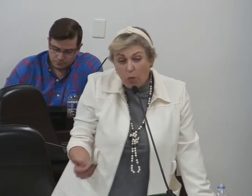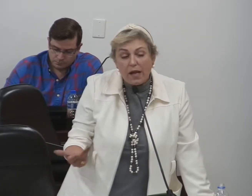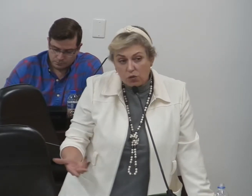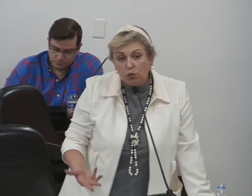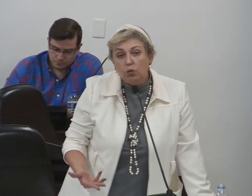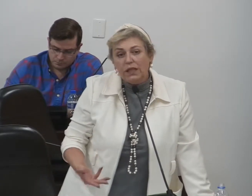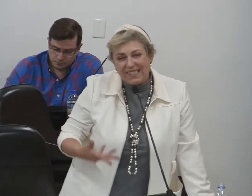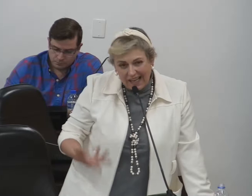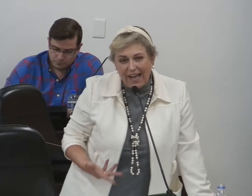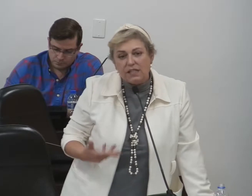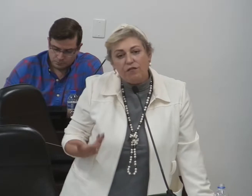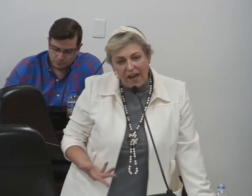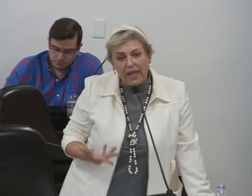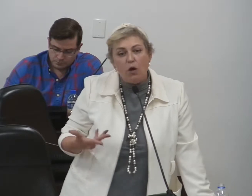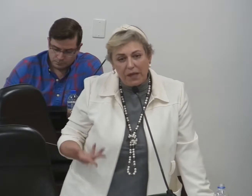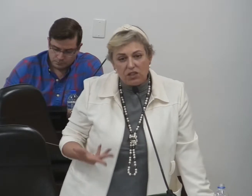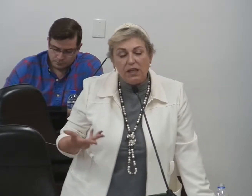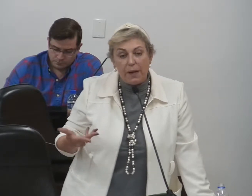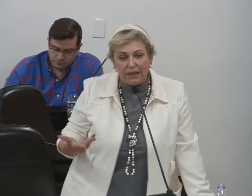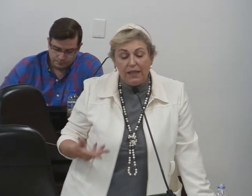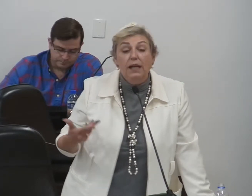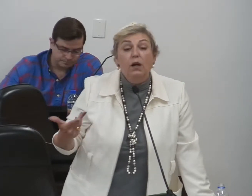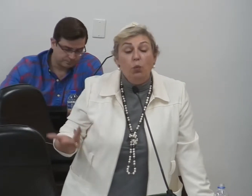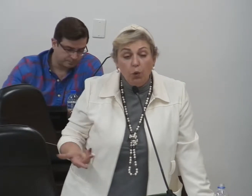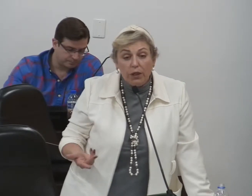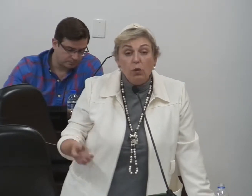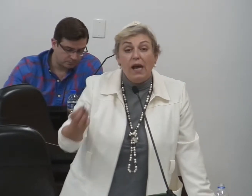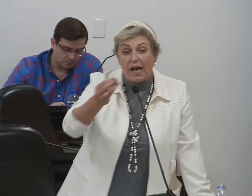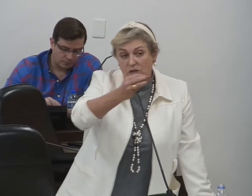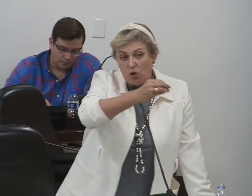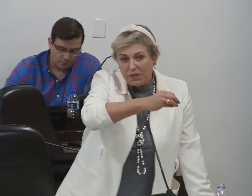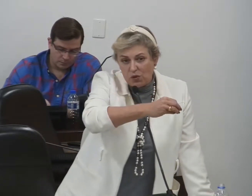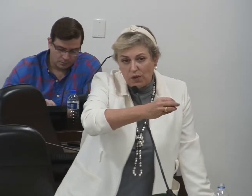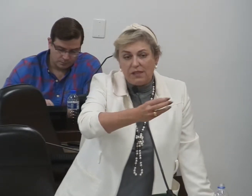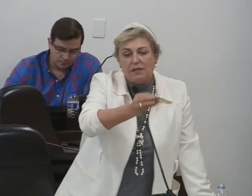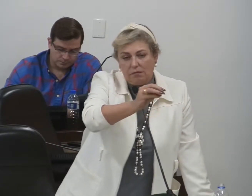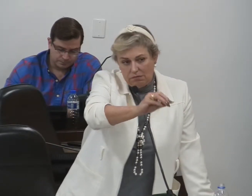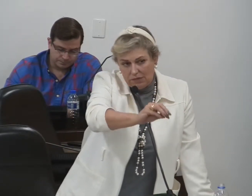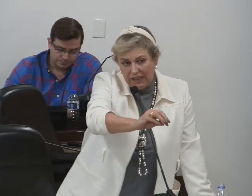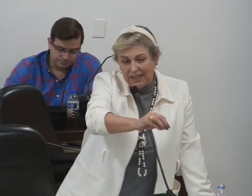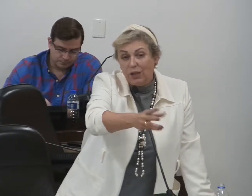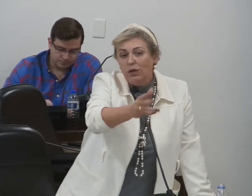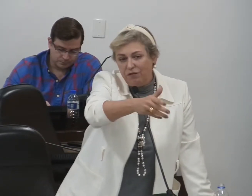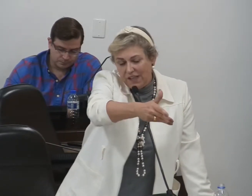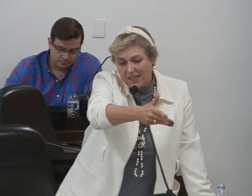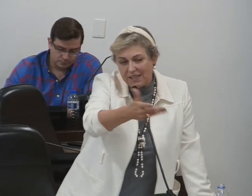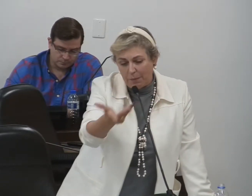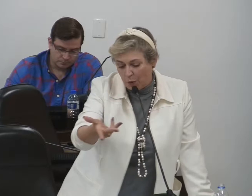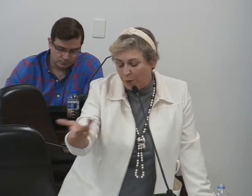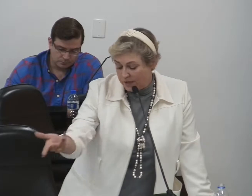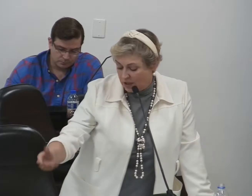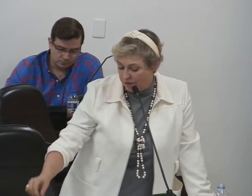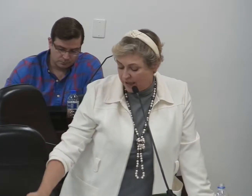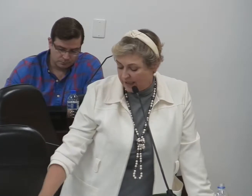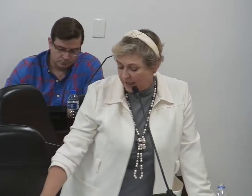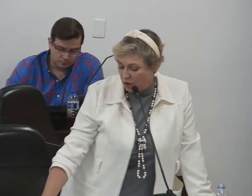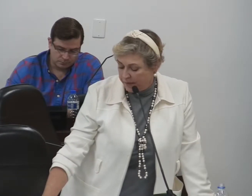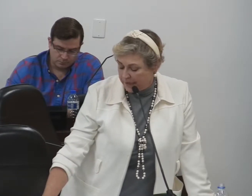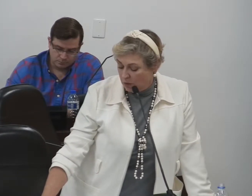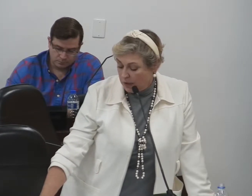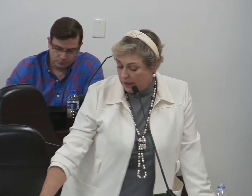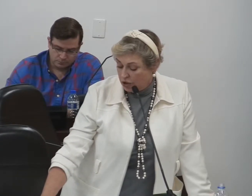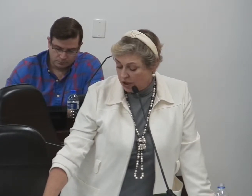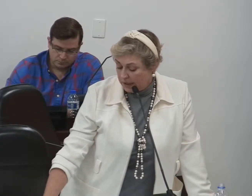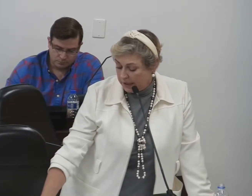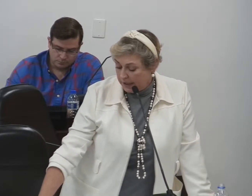porque é um assunto que essa casa vai realmente debater muito. As comissões, entendo, e fiz essa proposta de fazer a